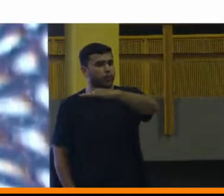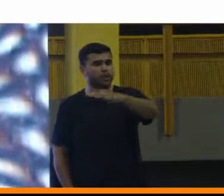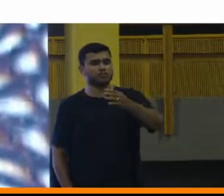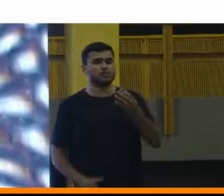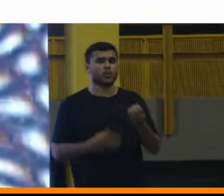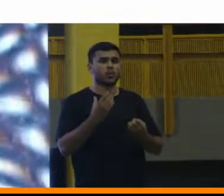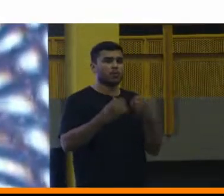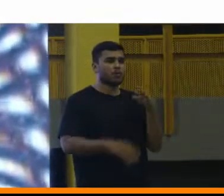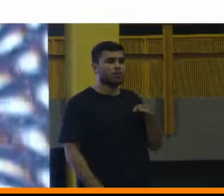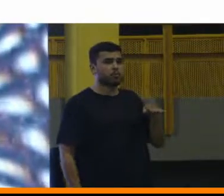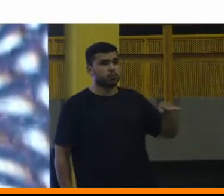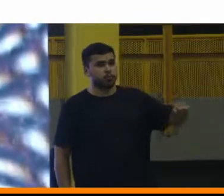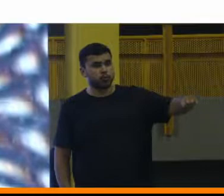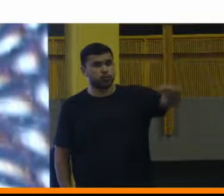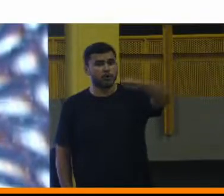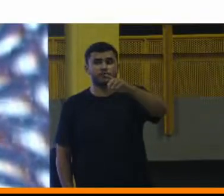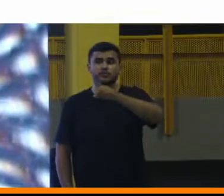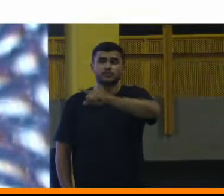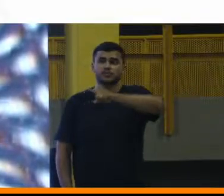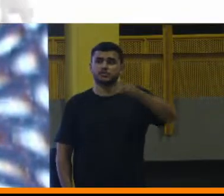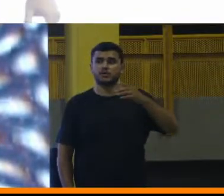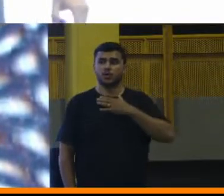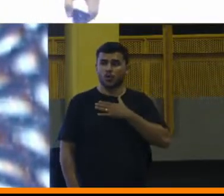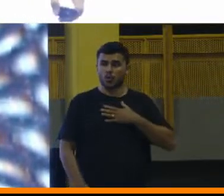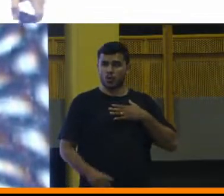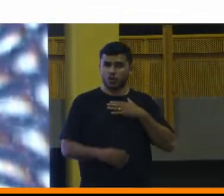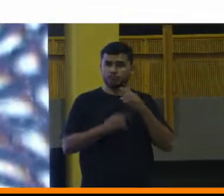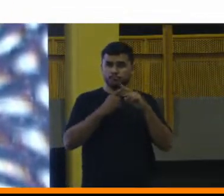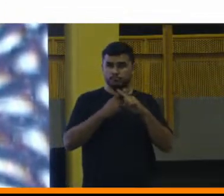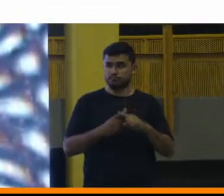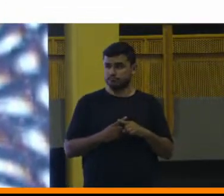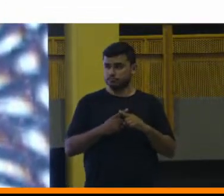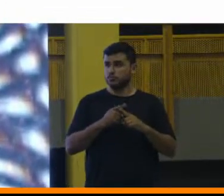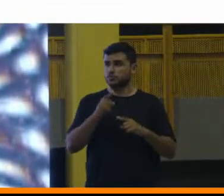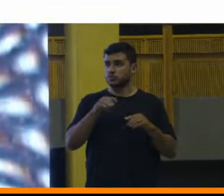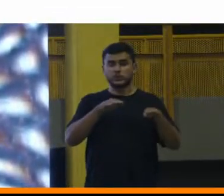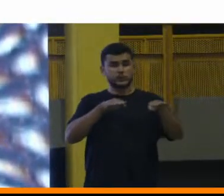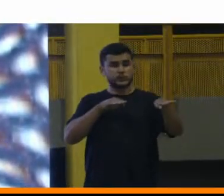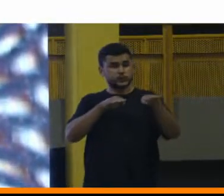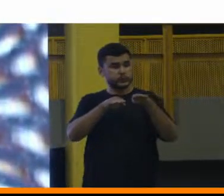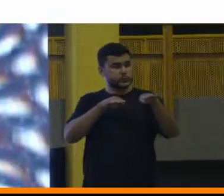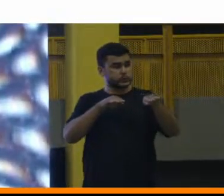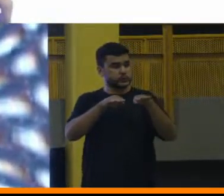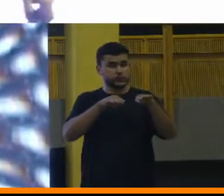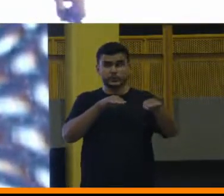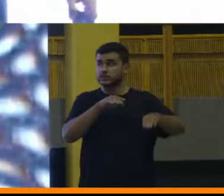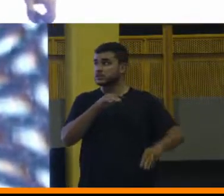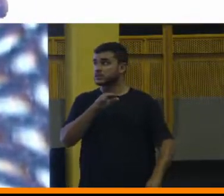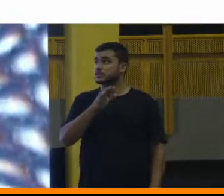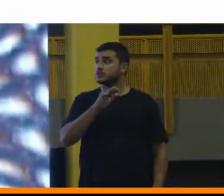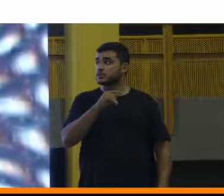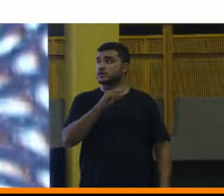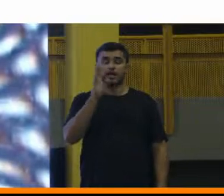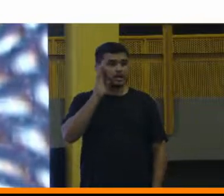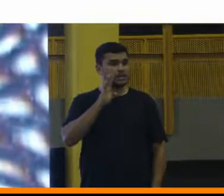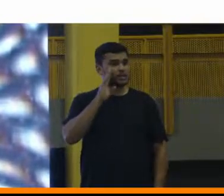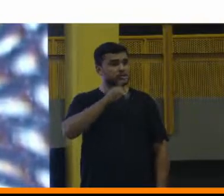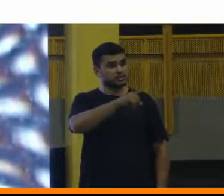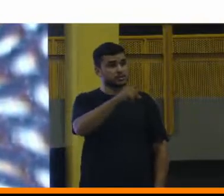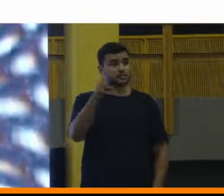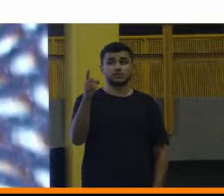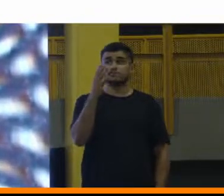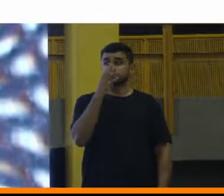Quem aqui gosta de corrida de carro? Tão poucas pessoas. Gente, corrida é legal, viu?